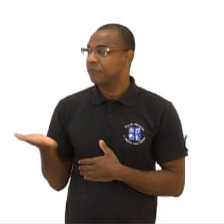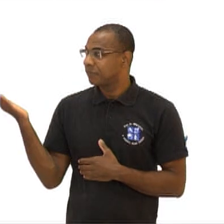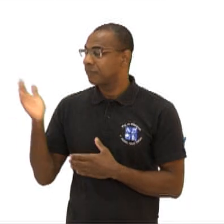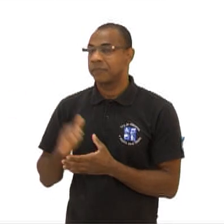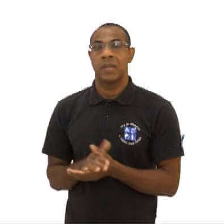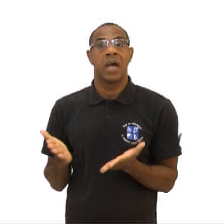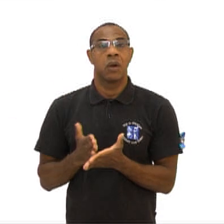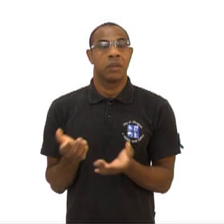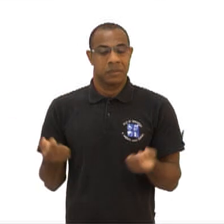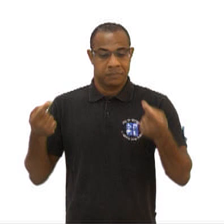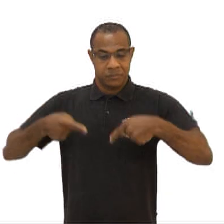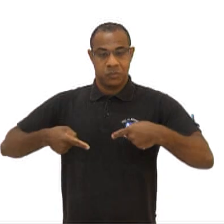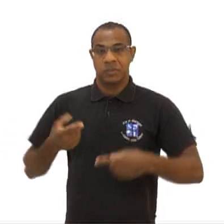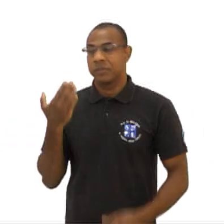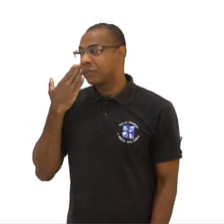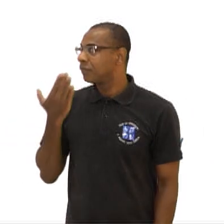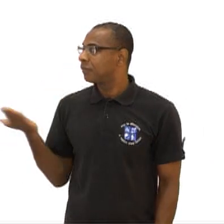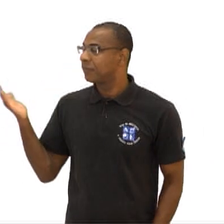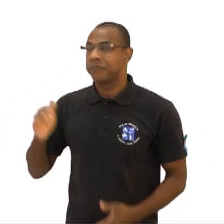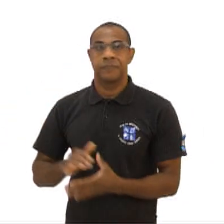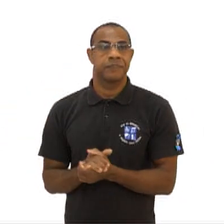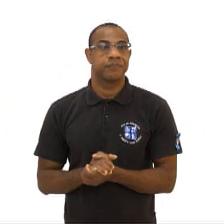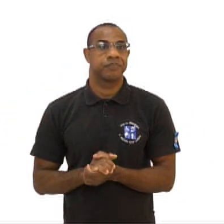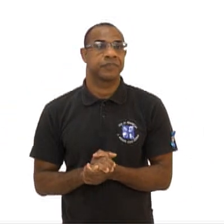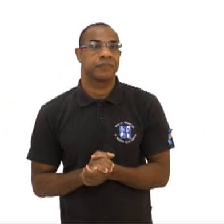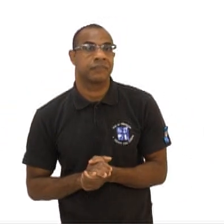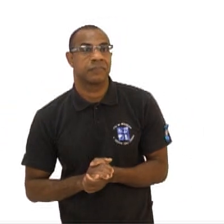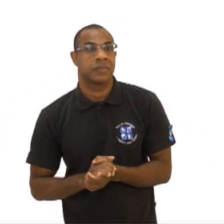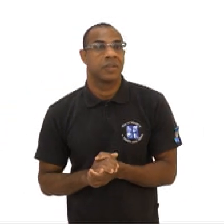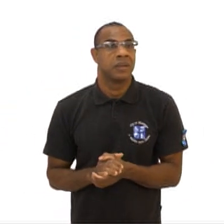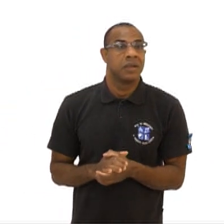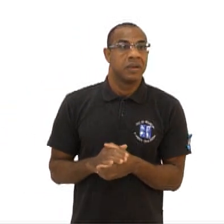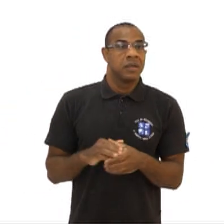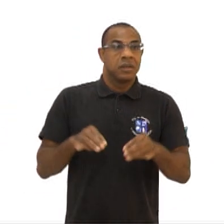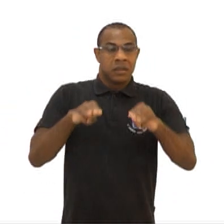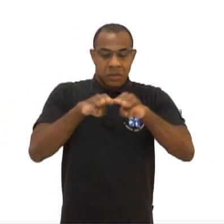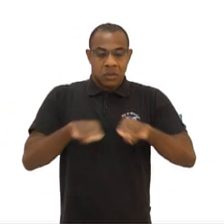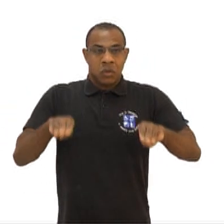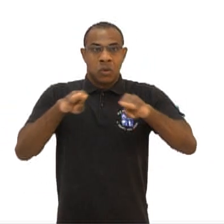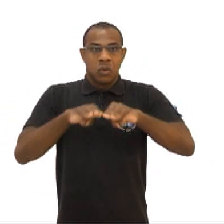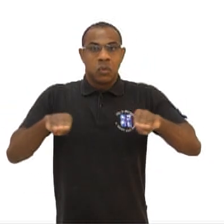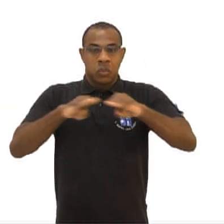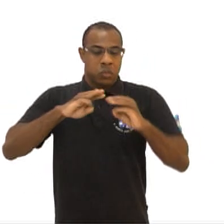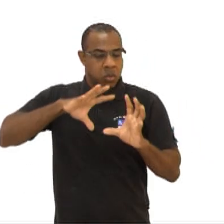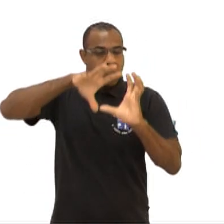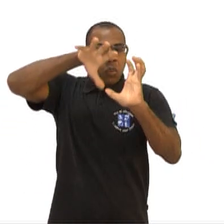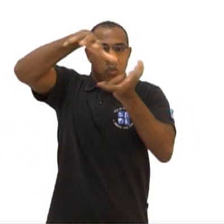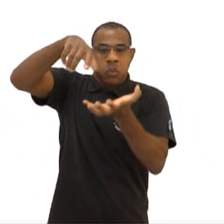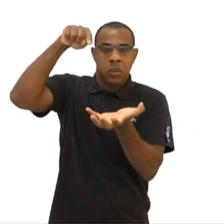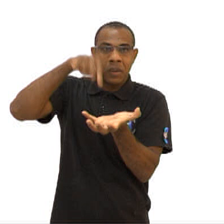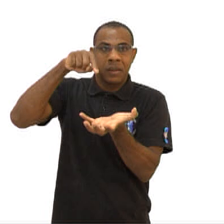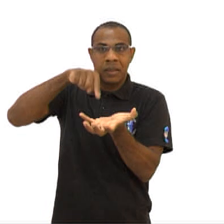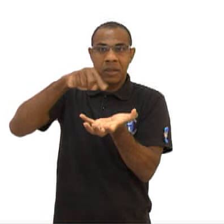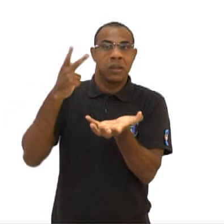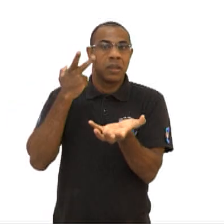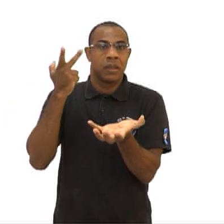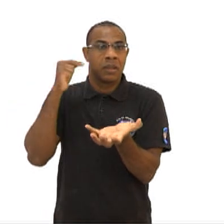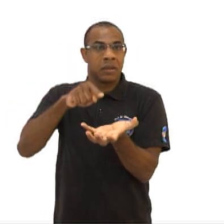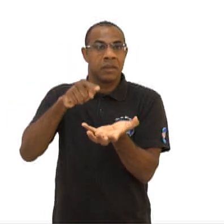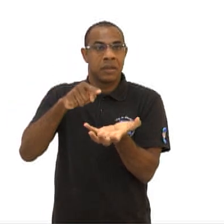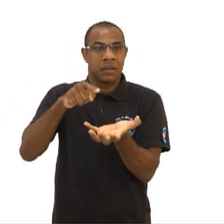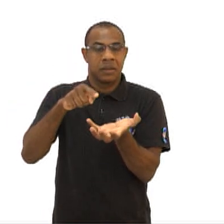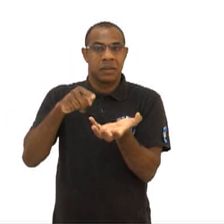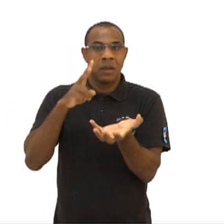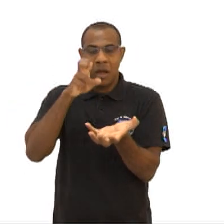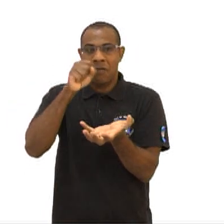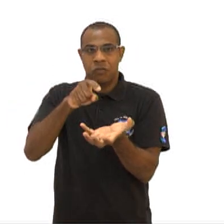vamos a mais uma questão. A magnetosfera, o campo magnético da Terra, natural da Terra, né, protege a